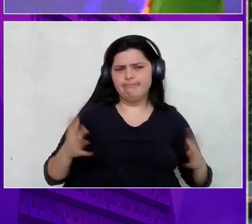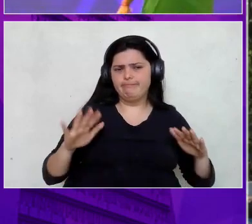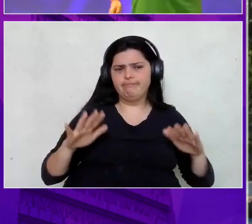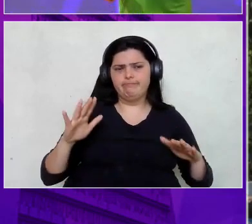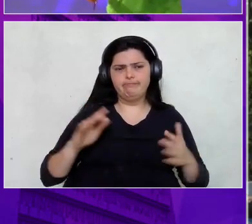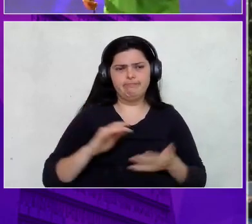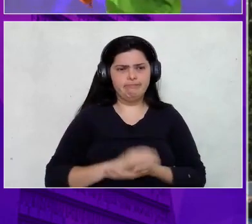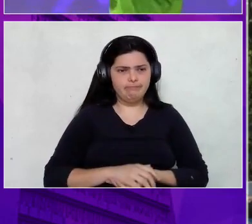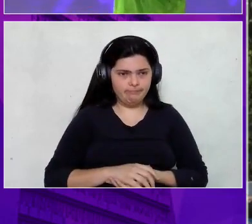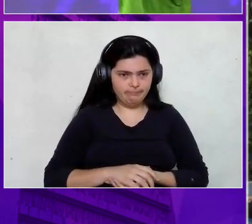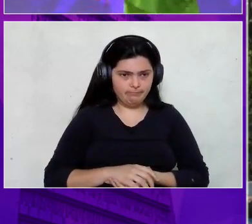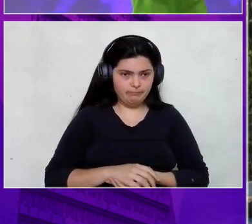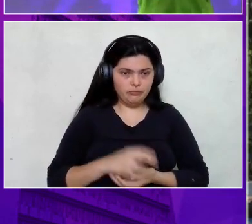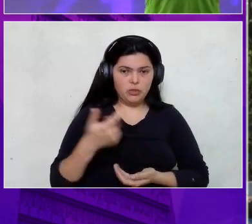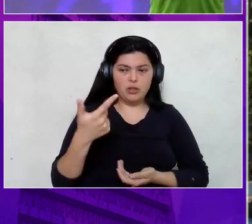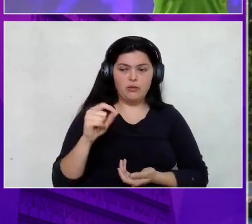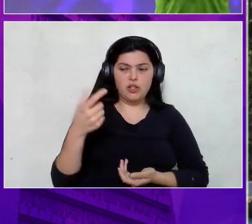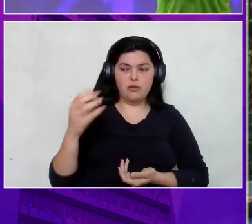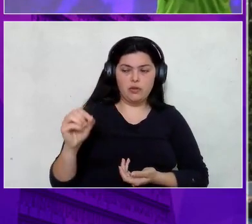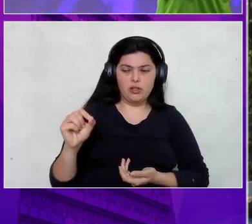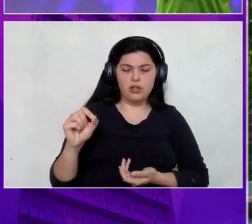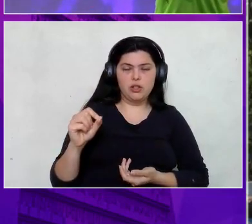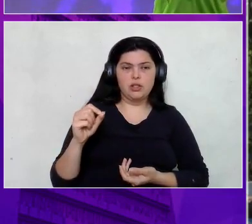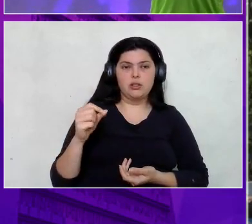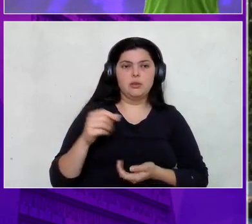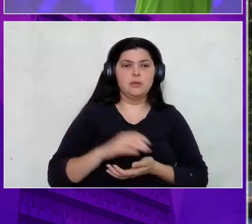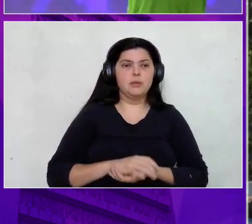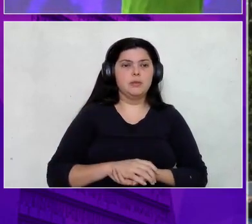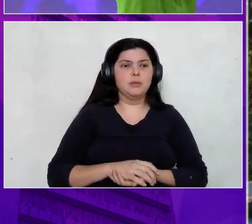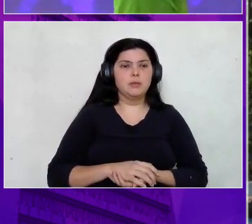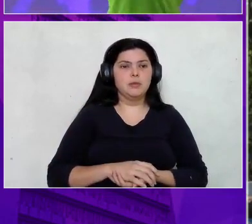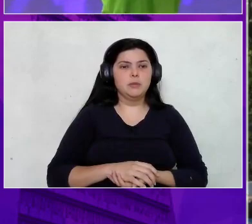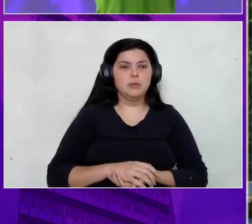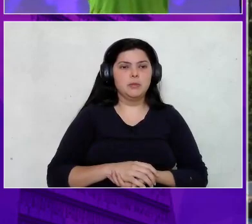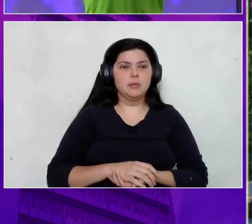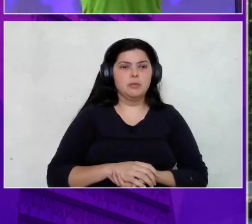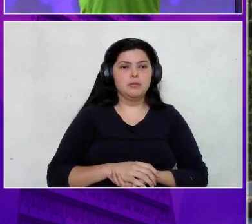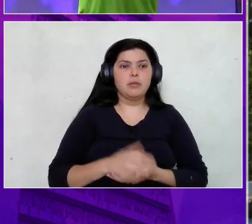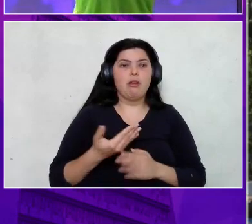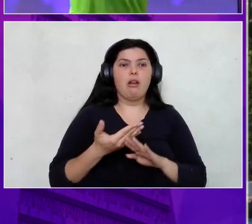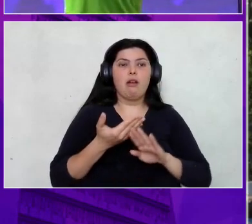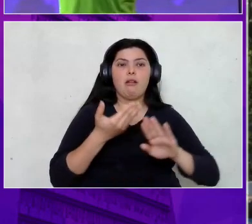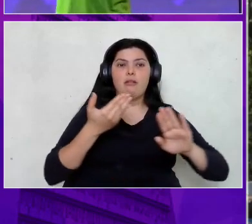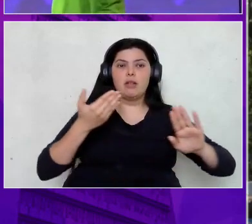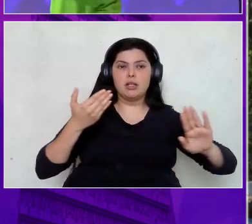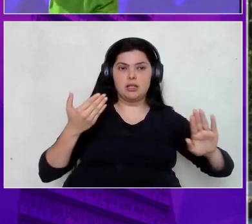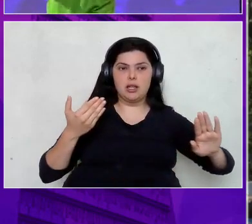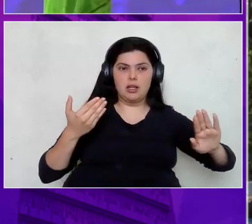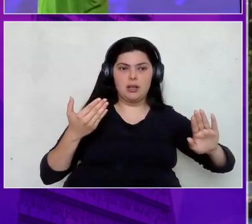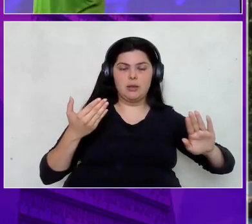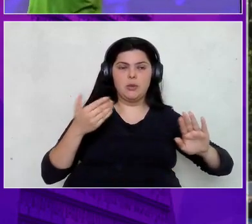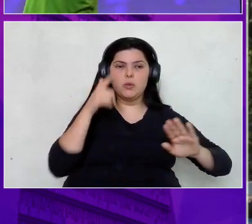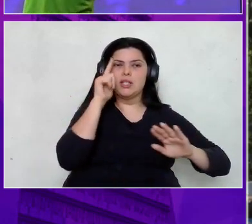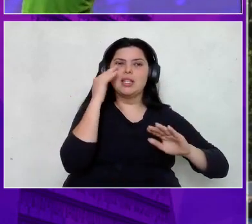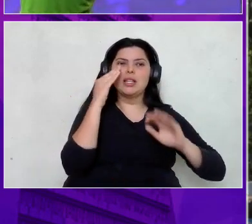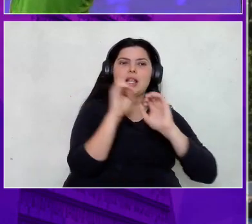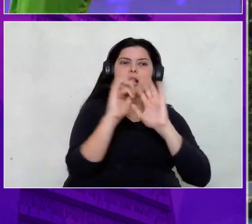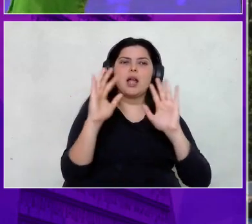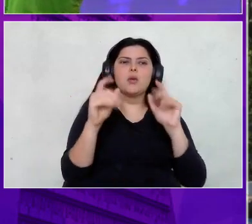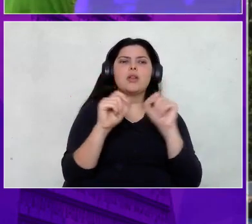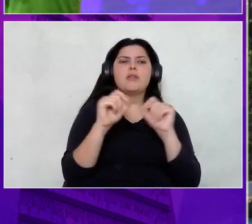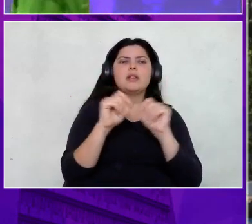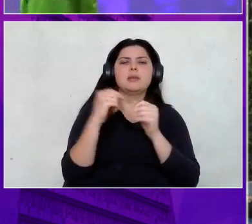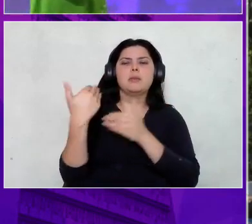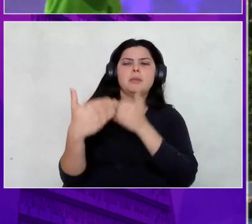Então, 2020, dei essa afastada para justamente entender o que eu ia fazer para os próximos 30.